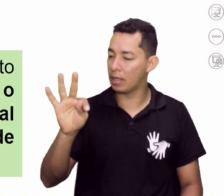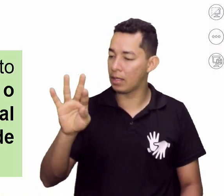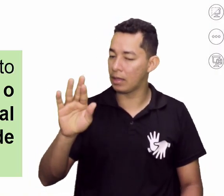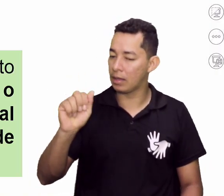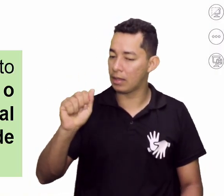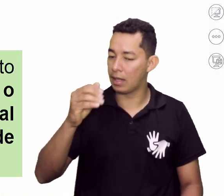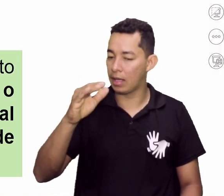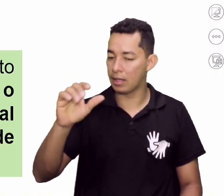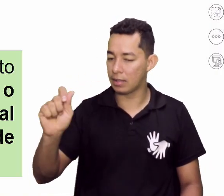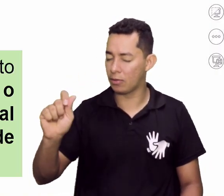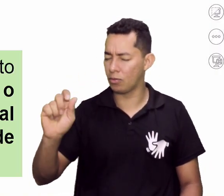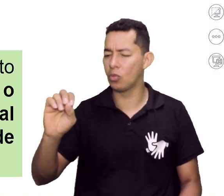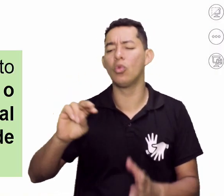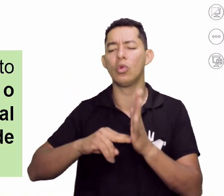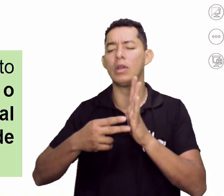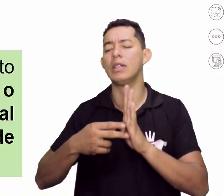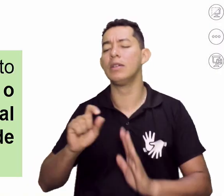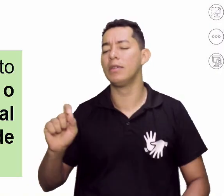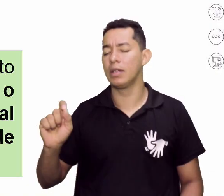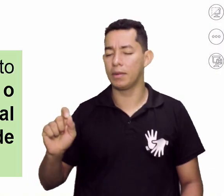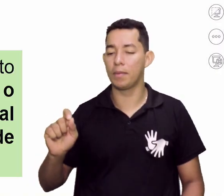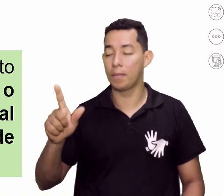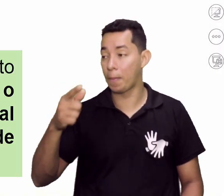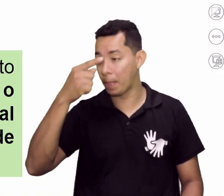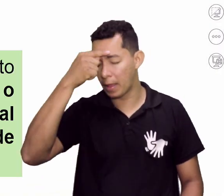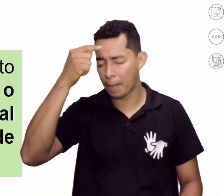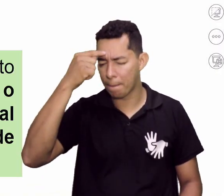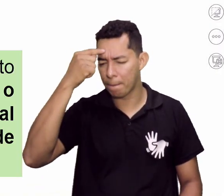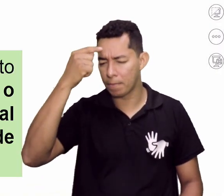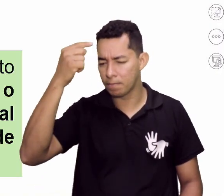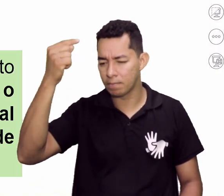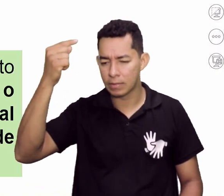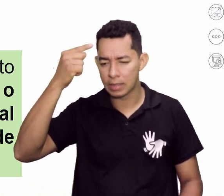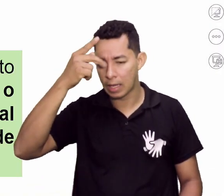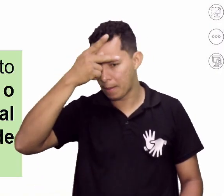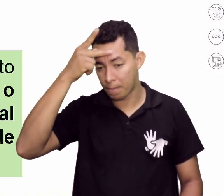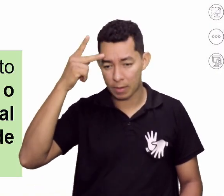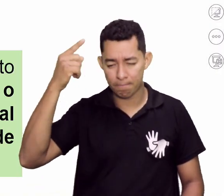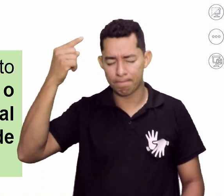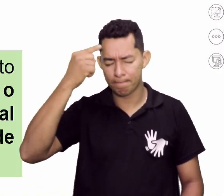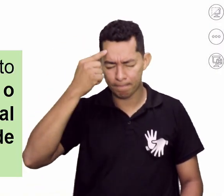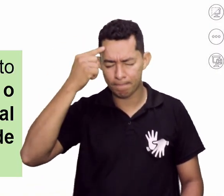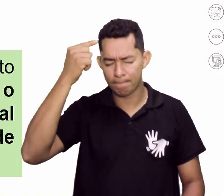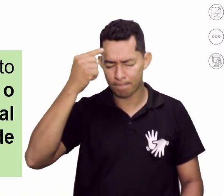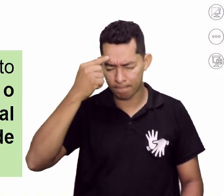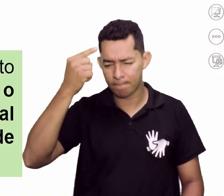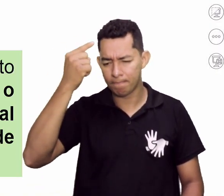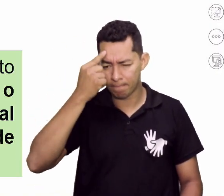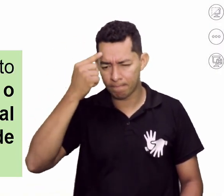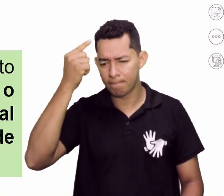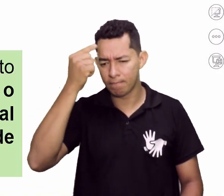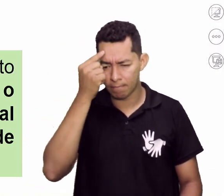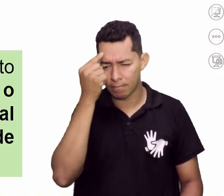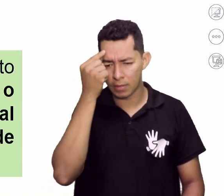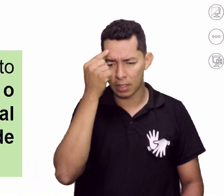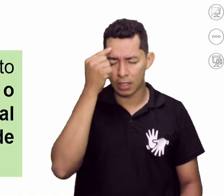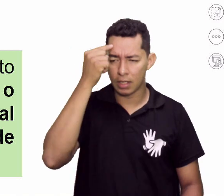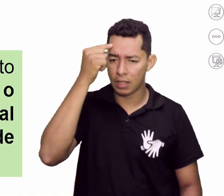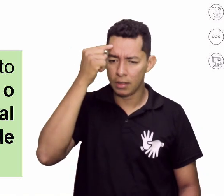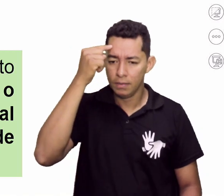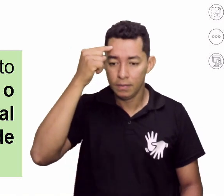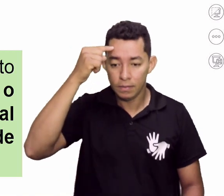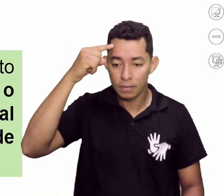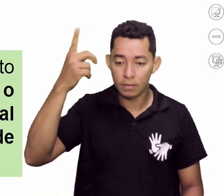abstração? A pessoa pensa muito antes de realizar a arte. Então, pensar